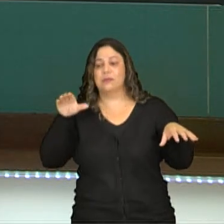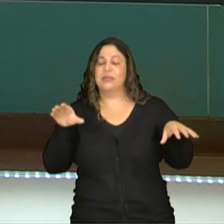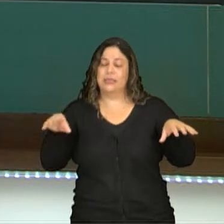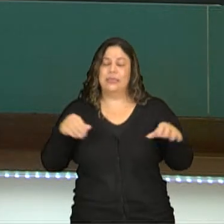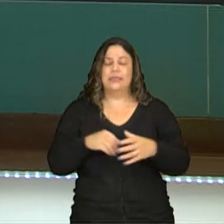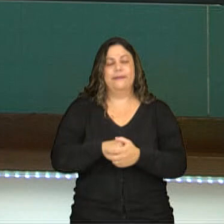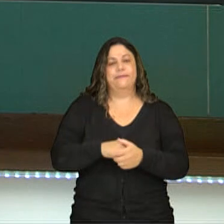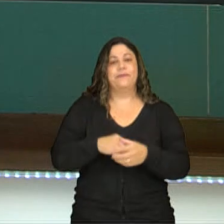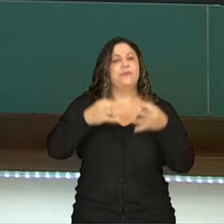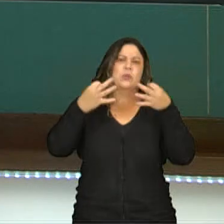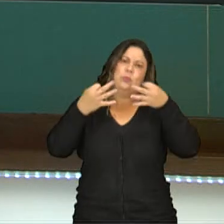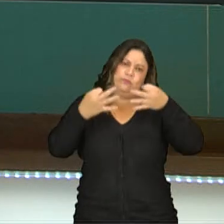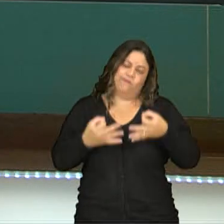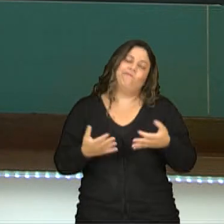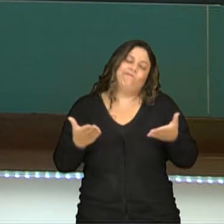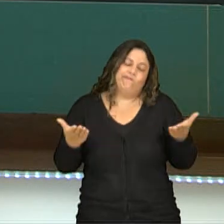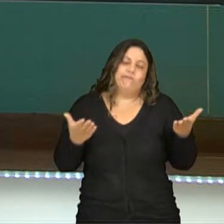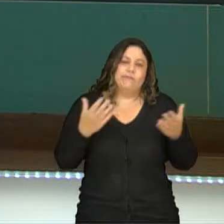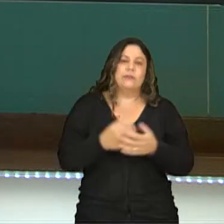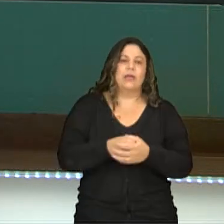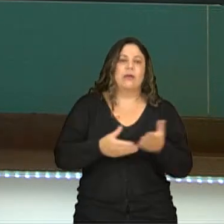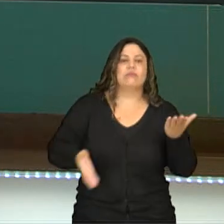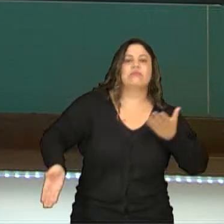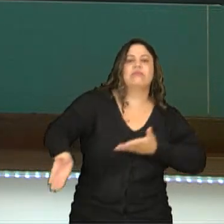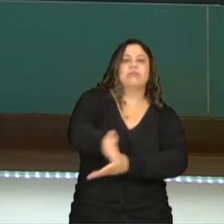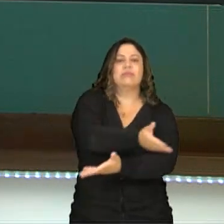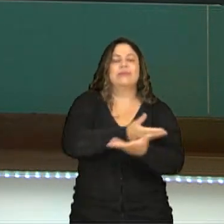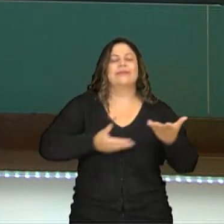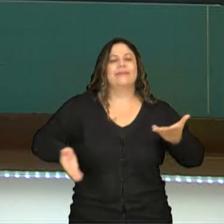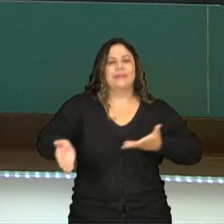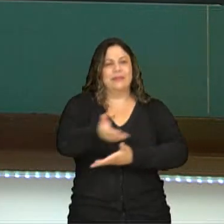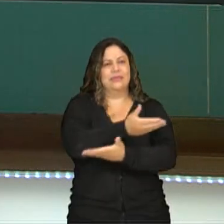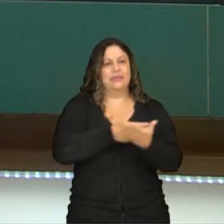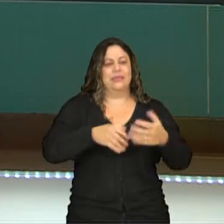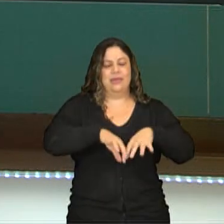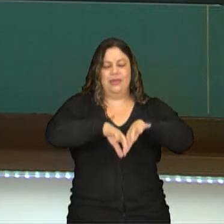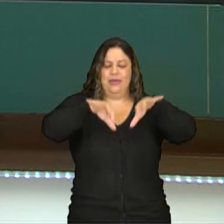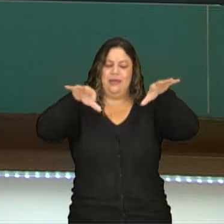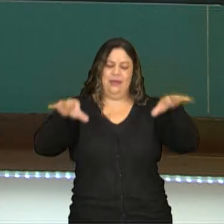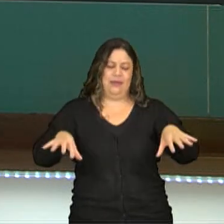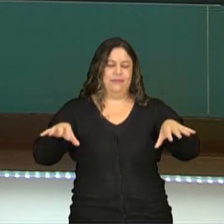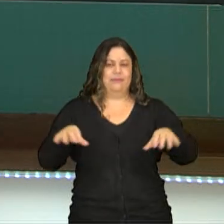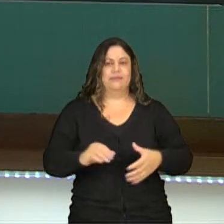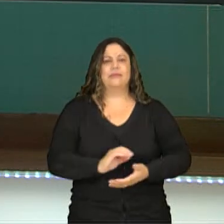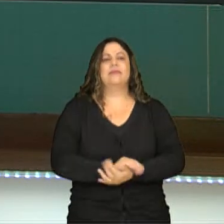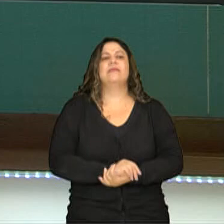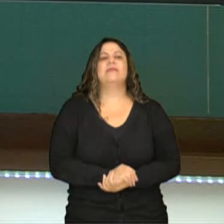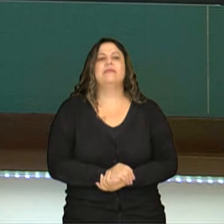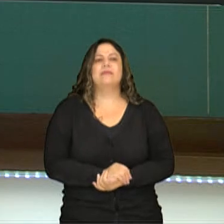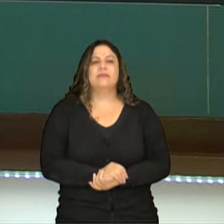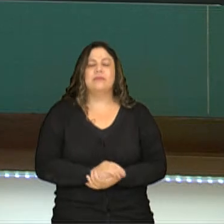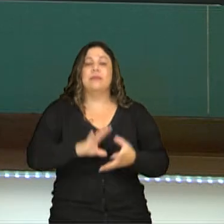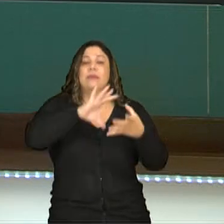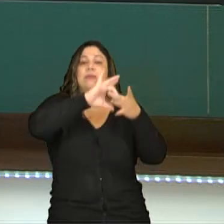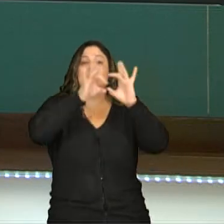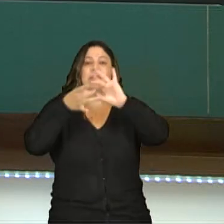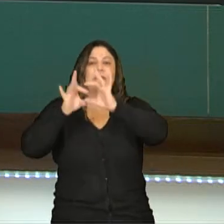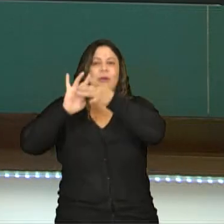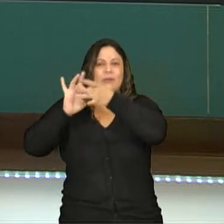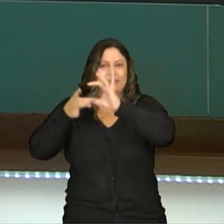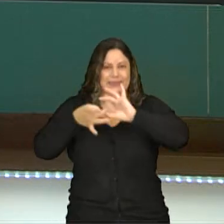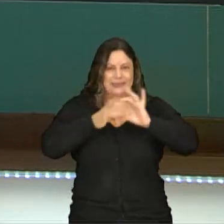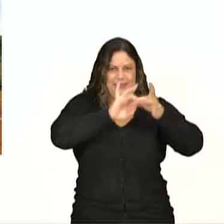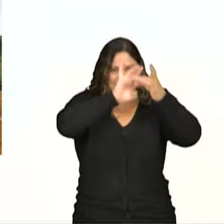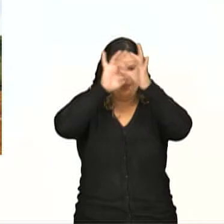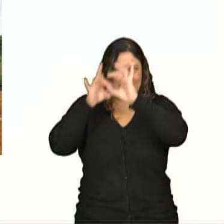pode falar o ideal, seria que houvesse essa integração, né, não essa segregação. Aqui os anéis olímpicos, né, os anéis olímpicos,